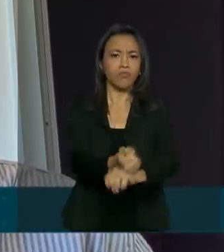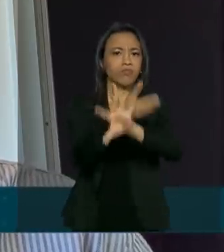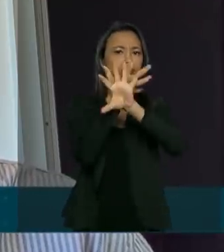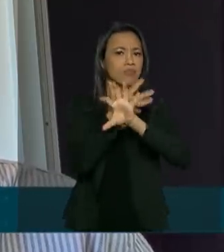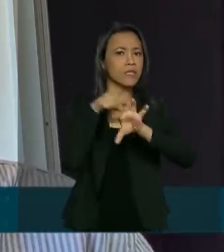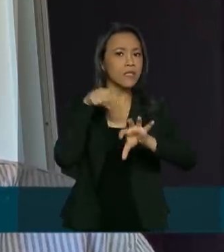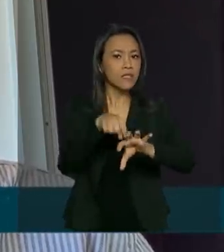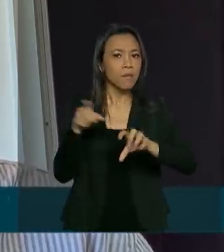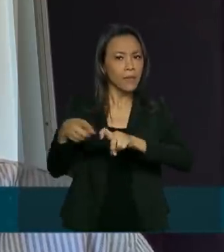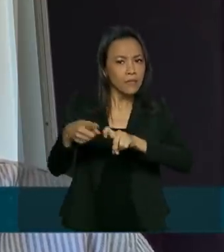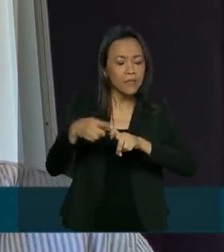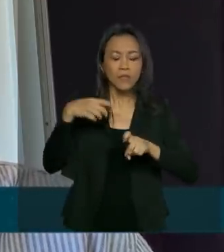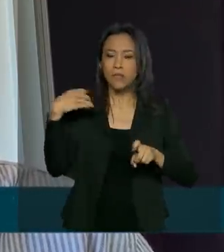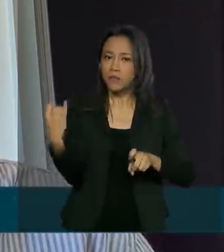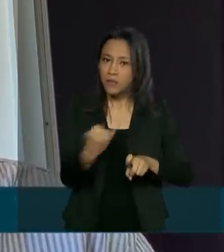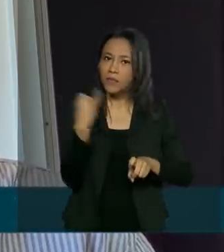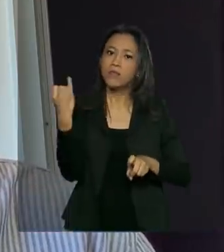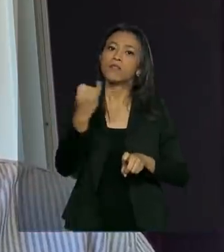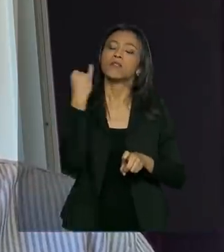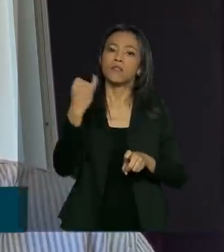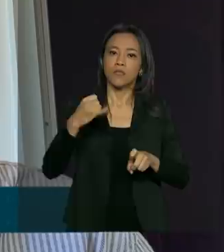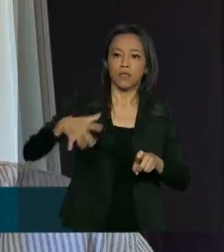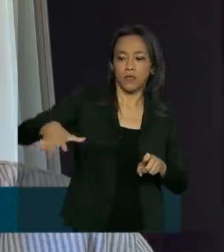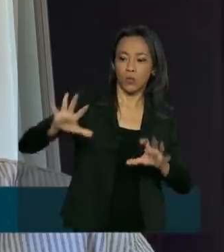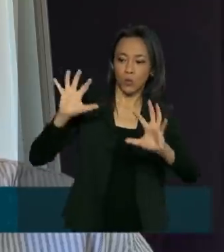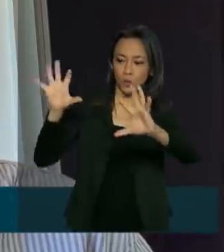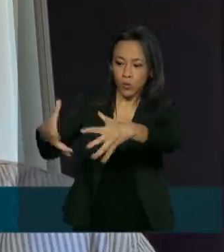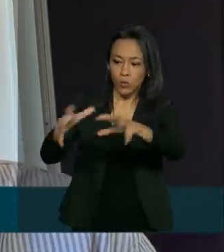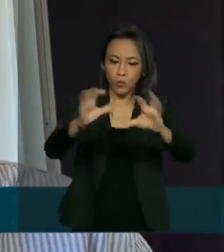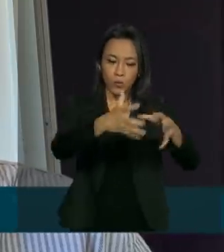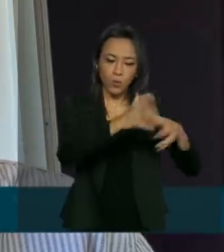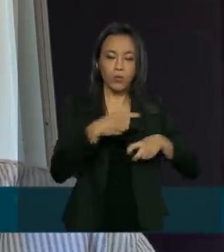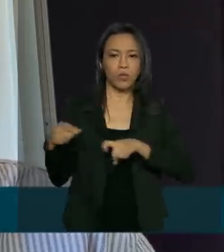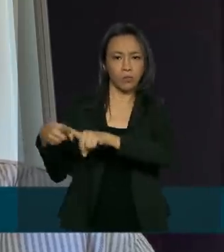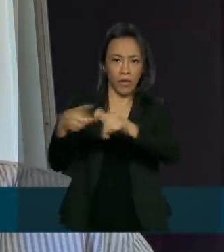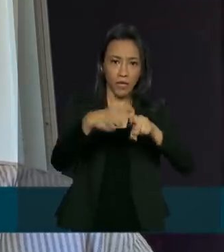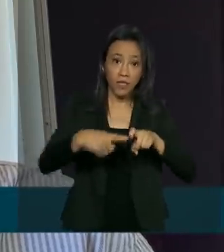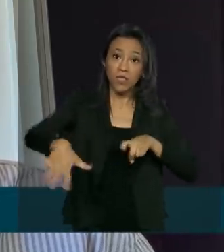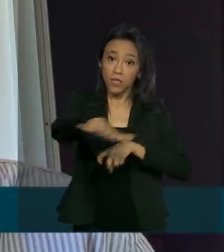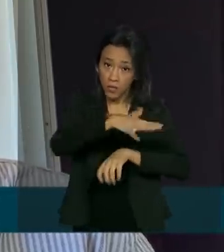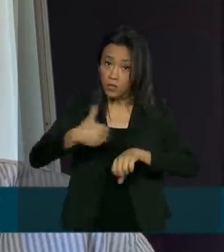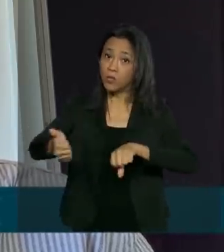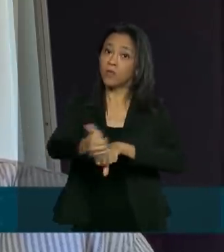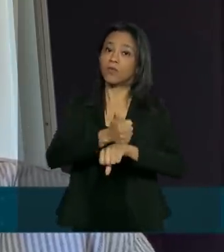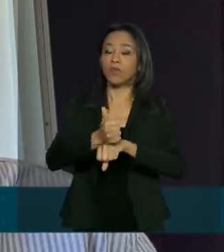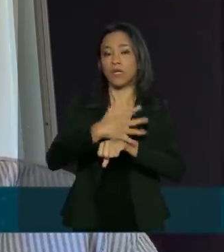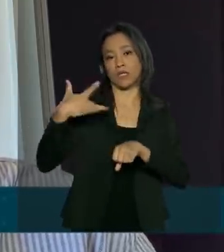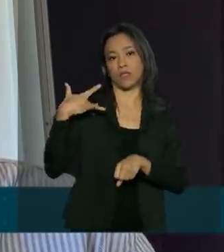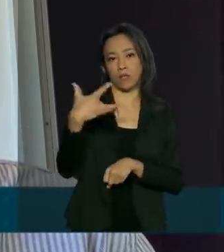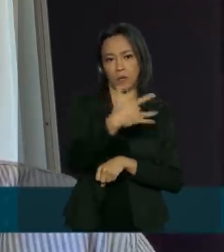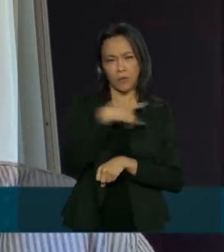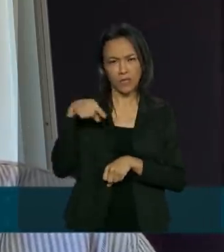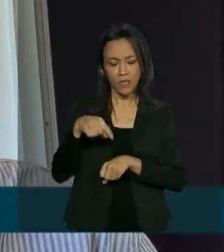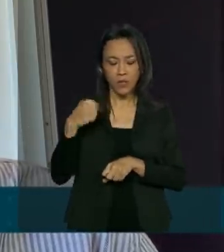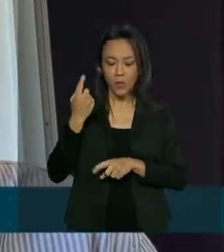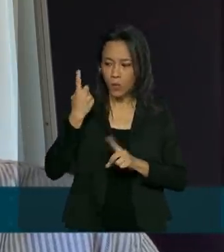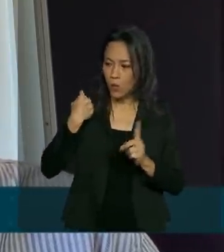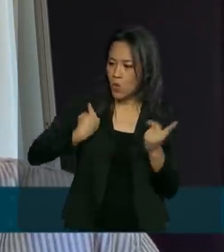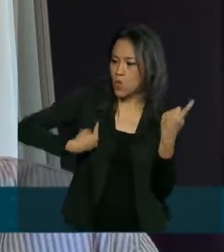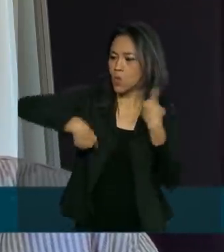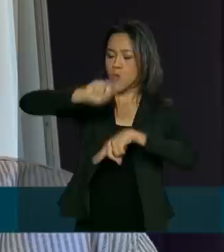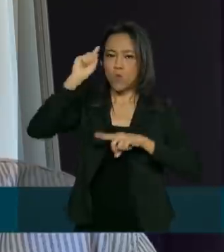melhor compreendida na classe médica e nos profissionais de saúde, o que é um grande avanço